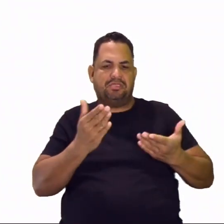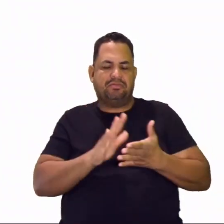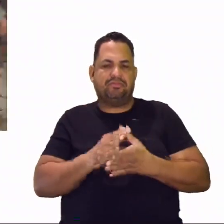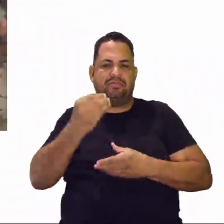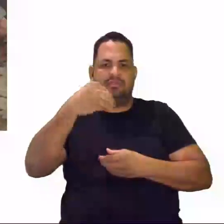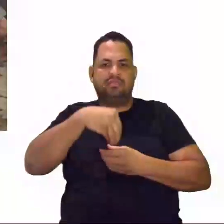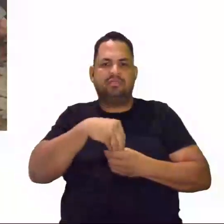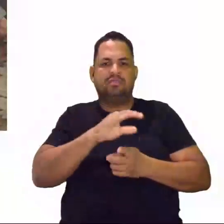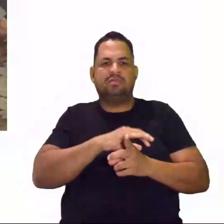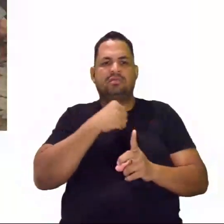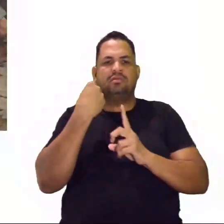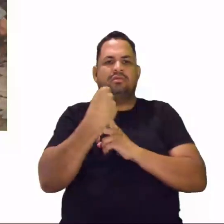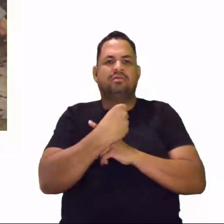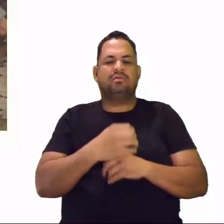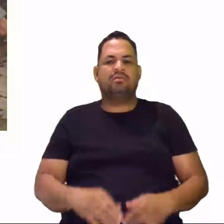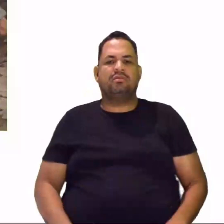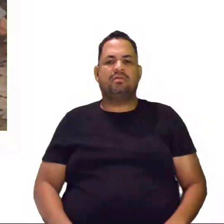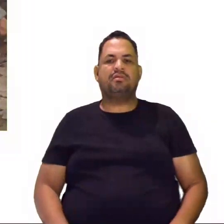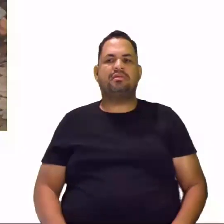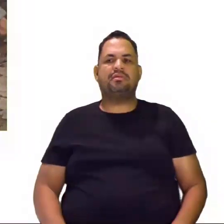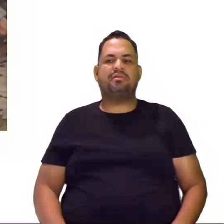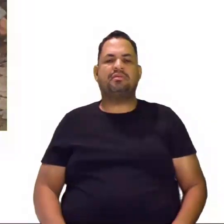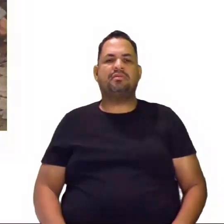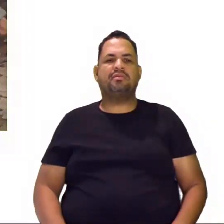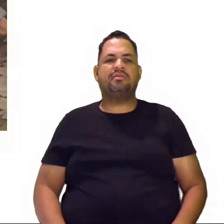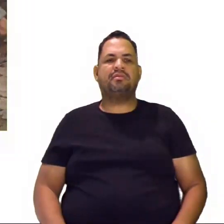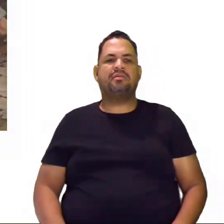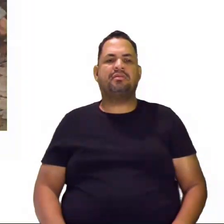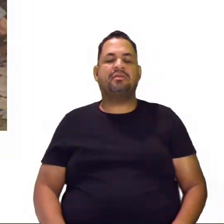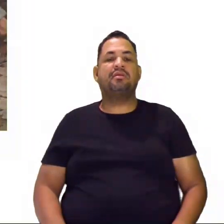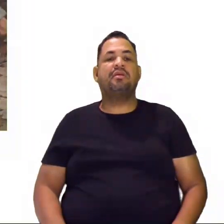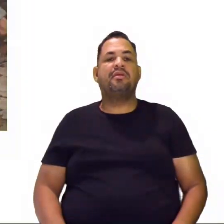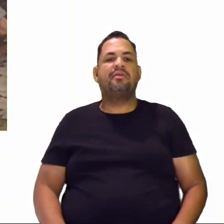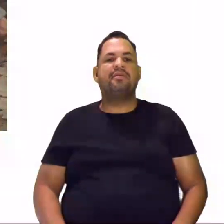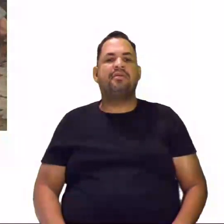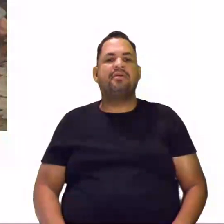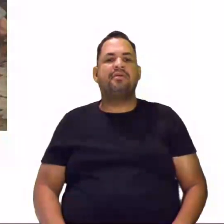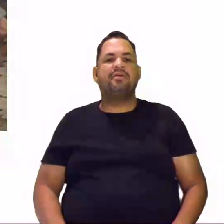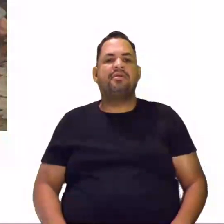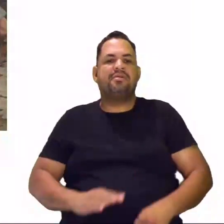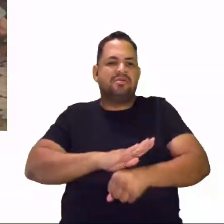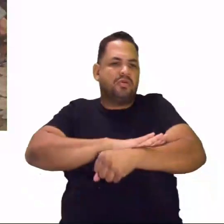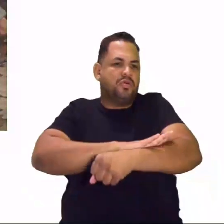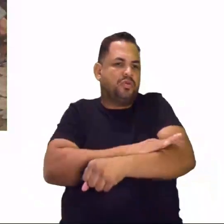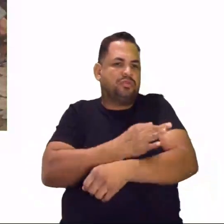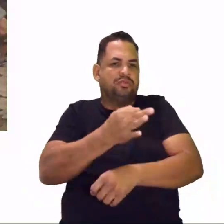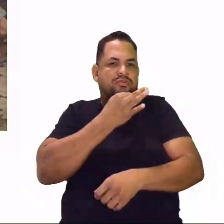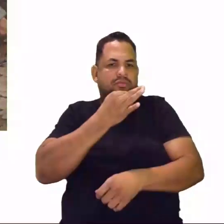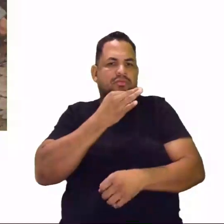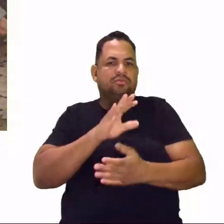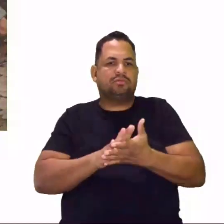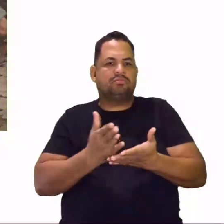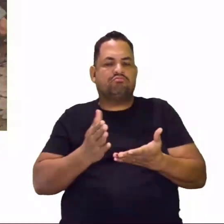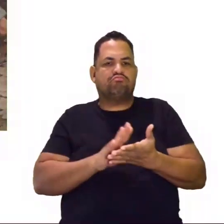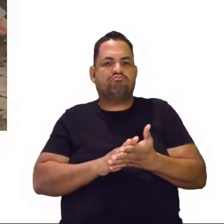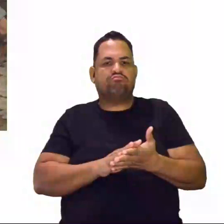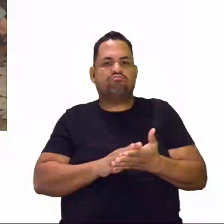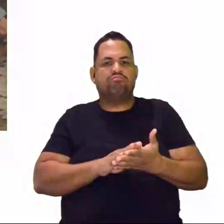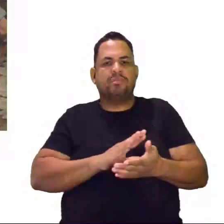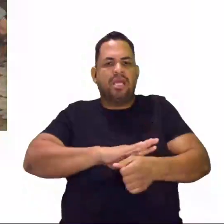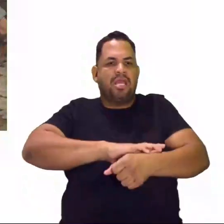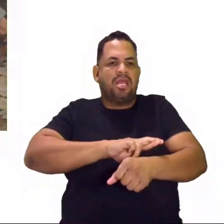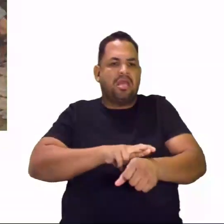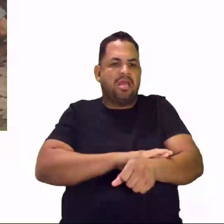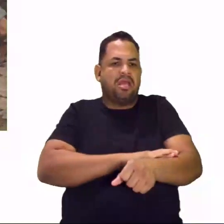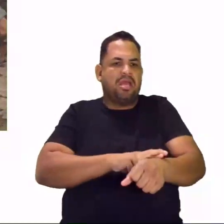sociedade. Aí é fácil, né? Então, o racismo, ele supõe essa existência de raças, sendo algumas